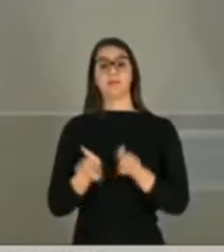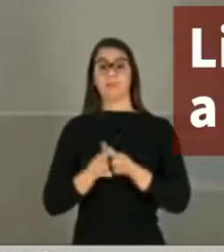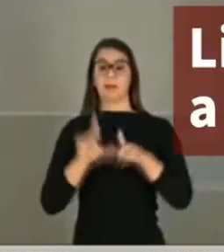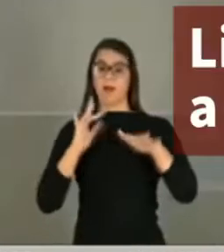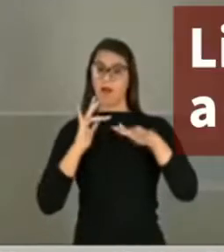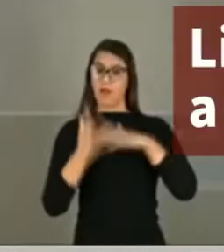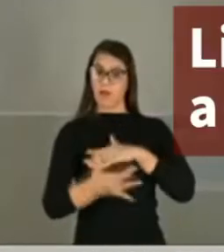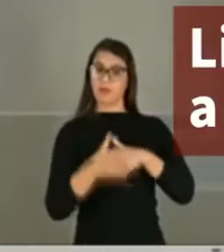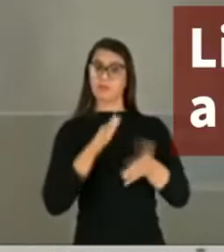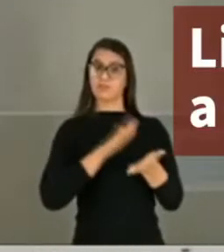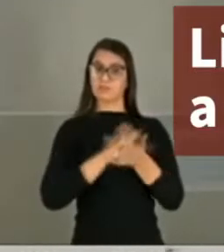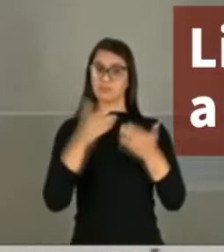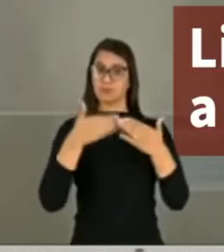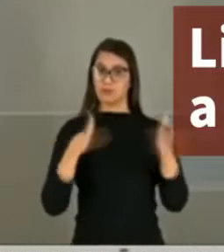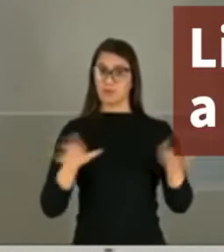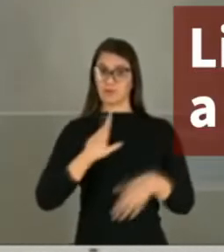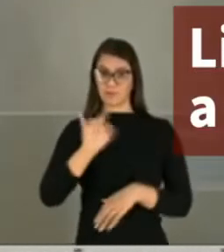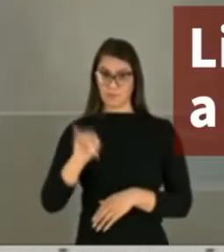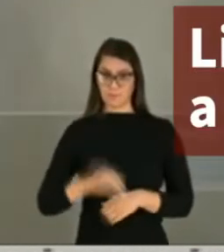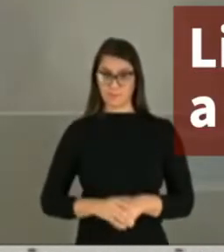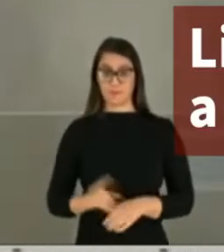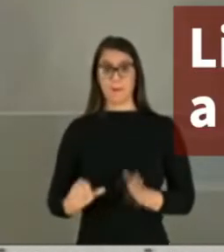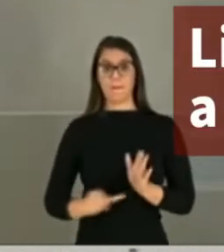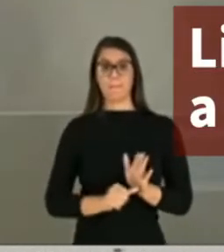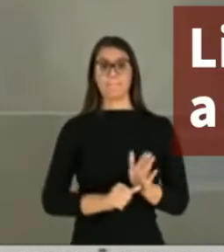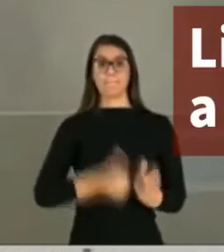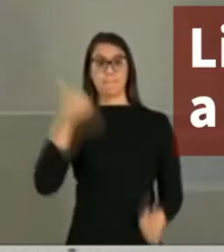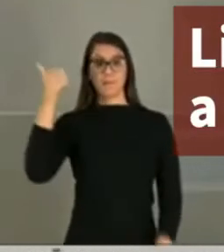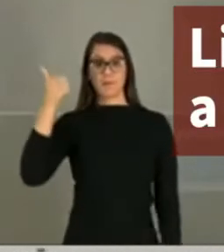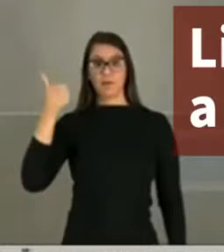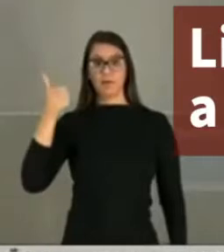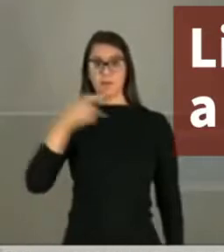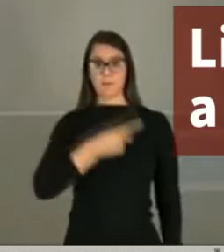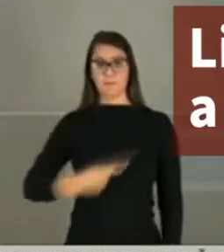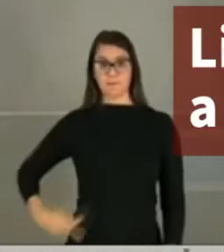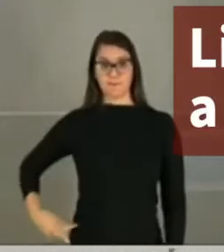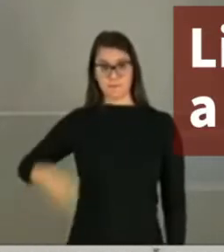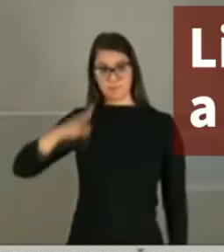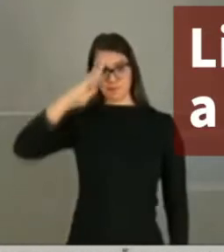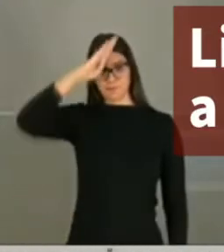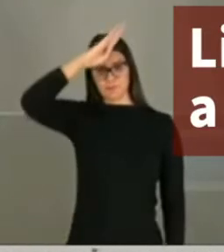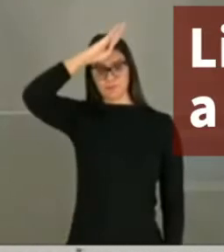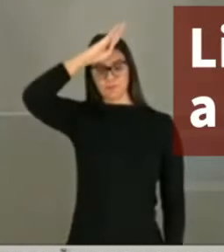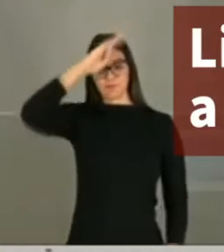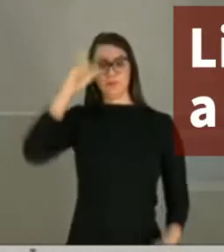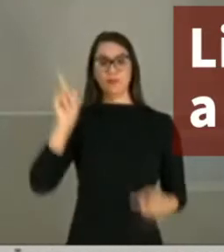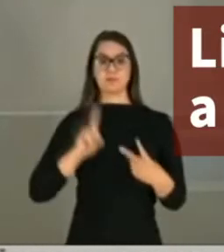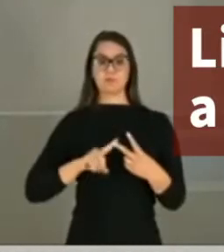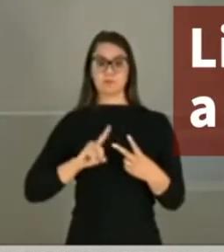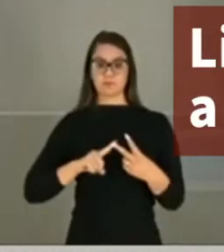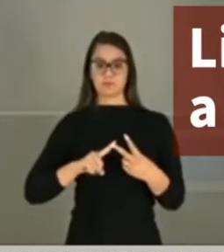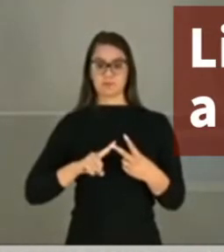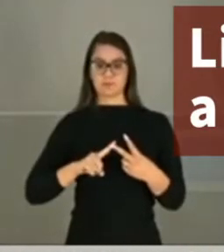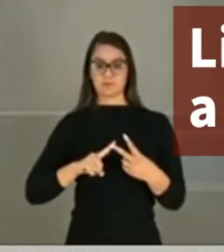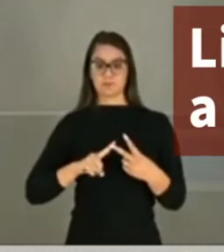brasileiro primeiro indiciado Jair Messias bolsonaro segundo